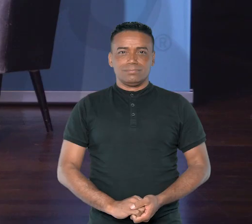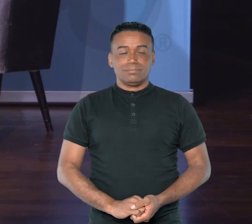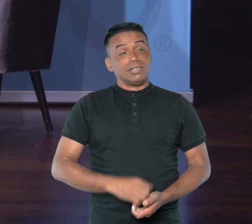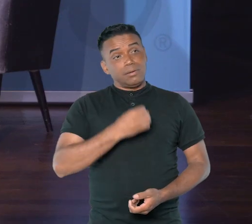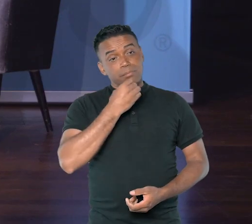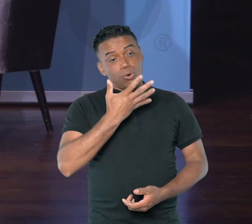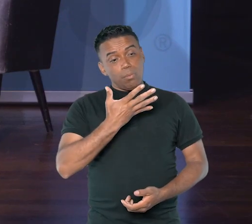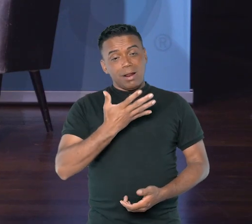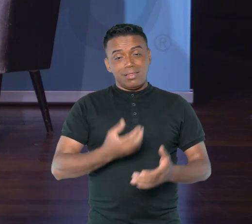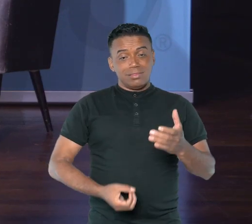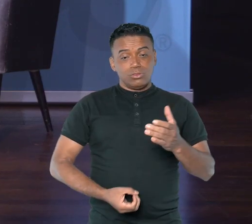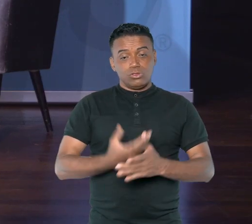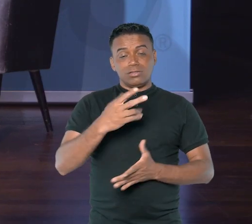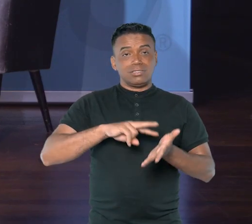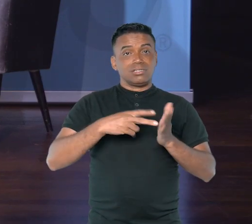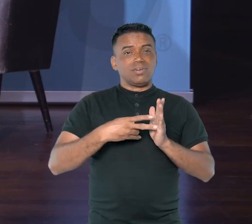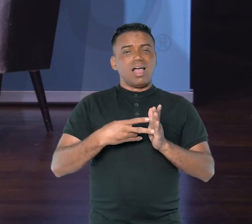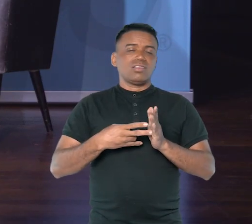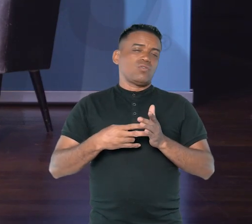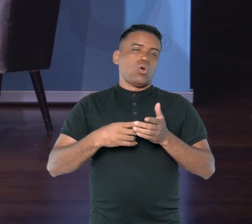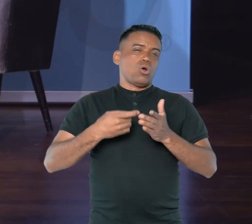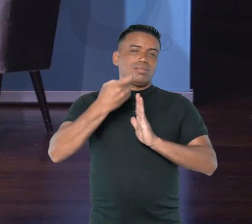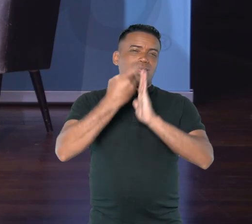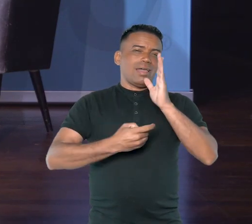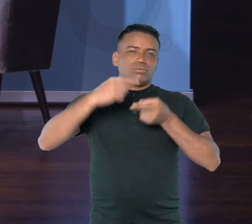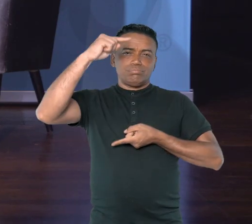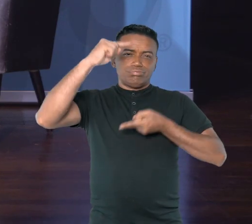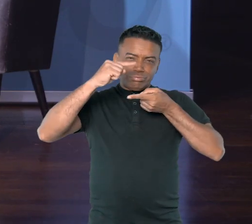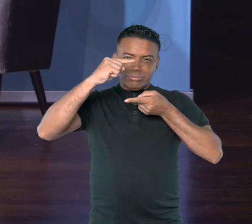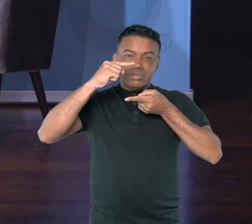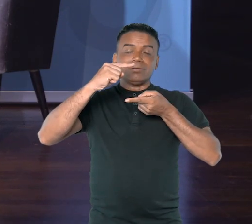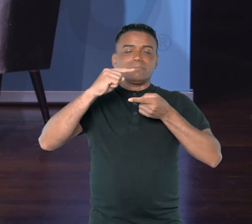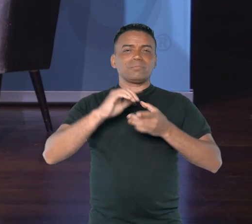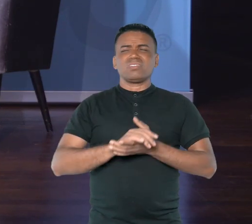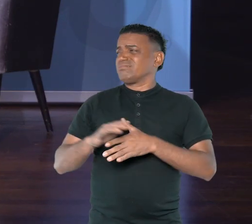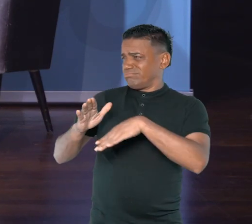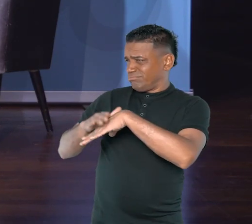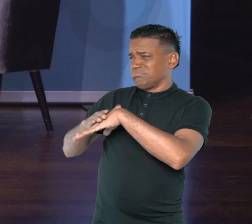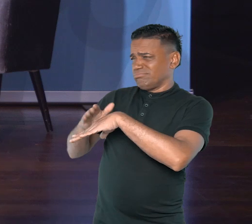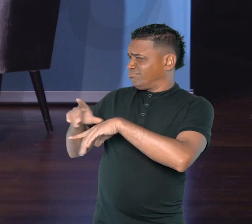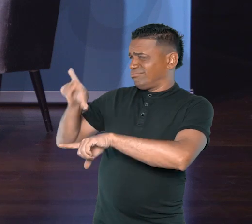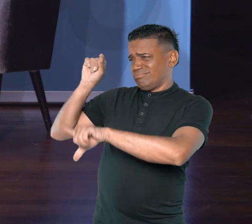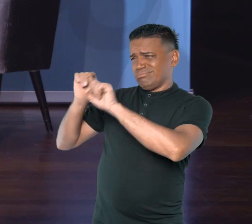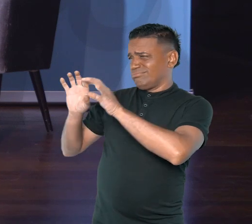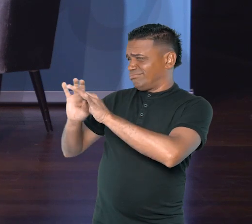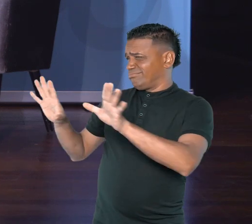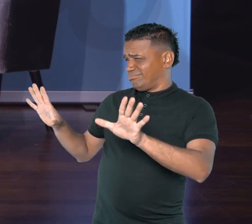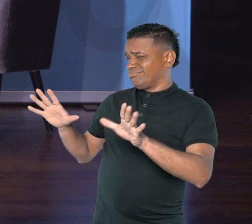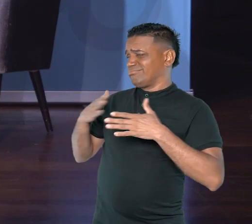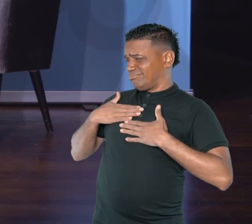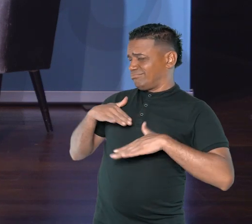Bom, para dar sentido, vou pegar um curto, para eu conseguir chegar até o final. Pode escolher com calma, viu, Dani?